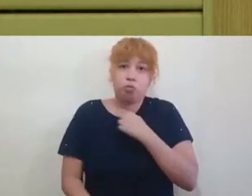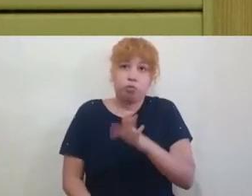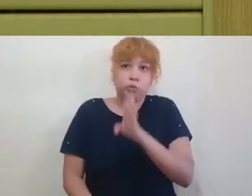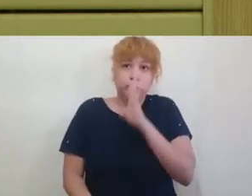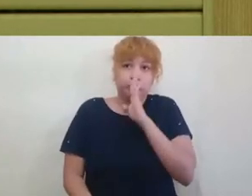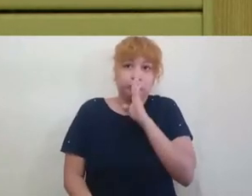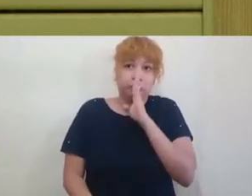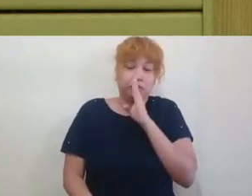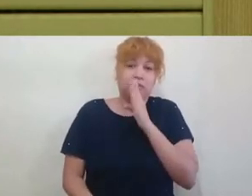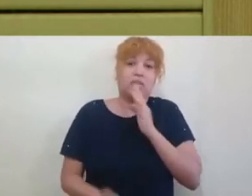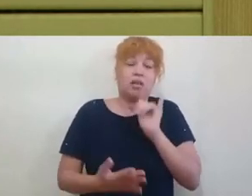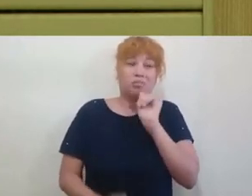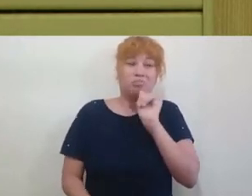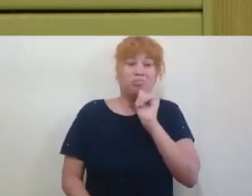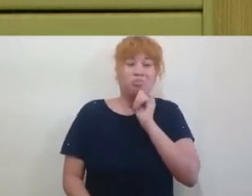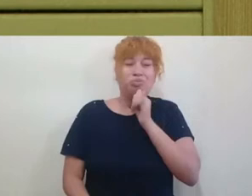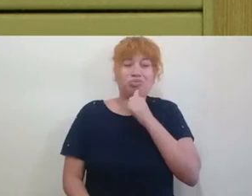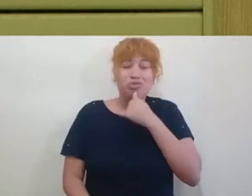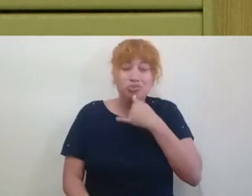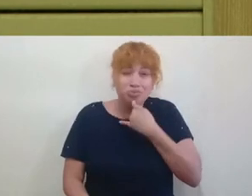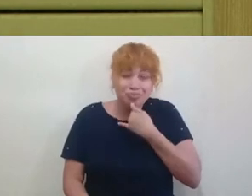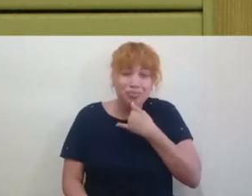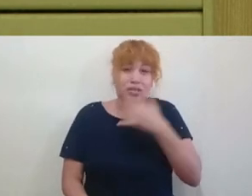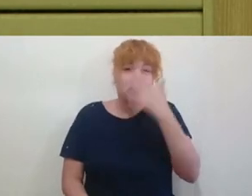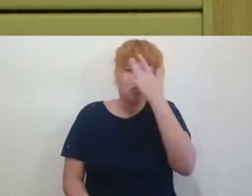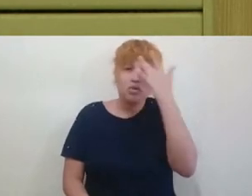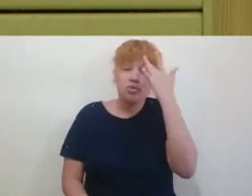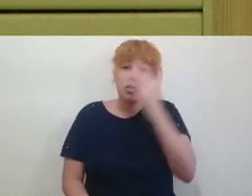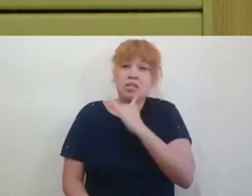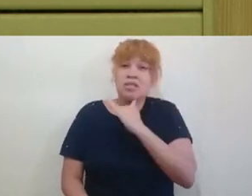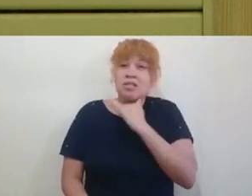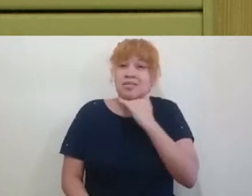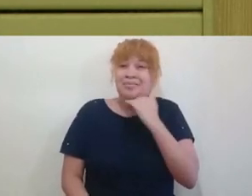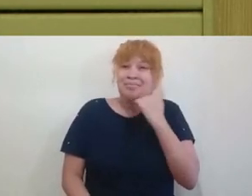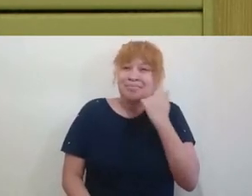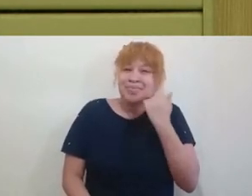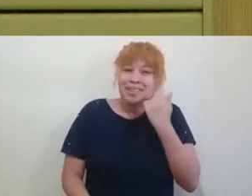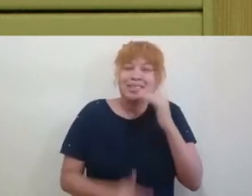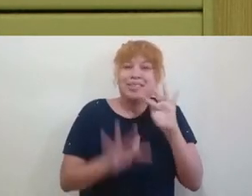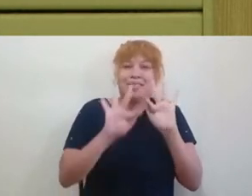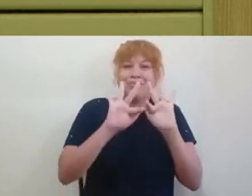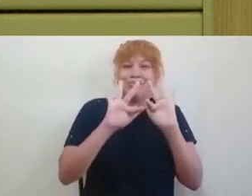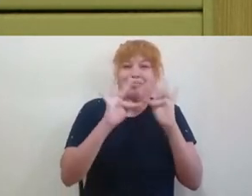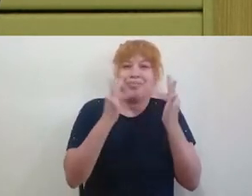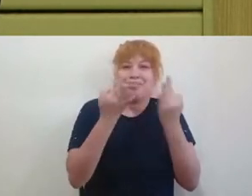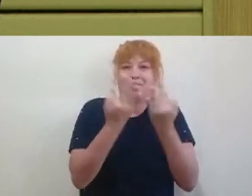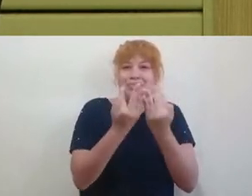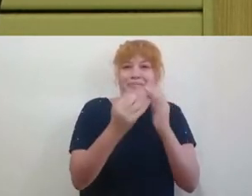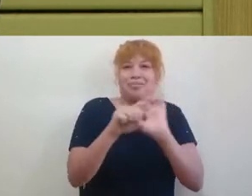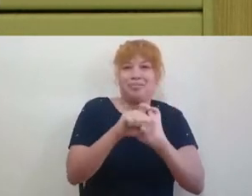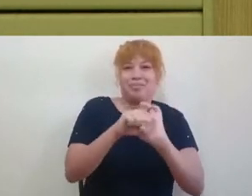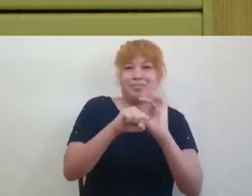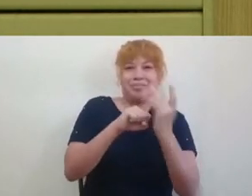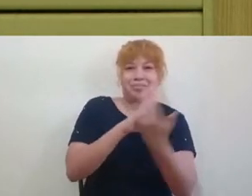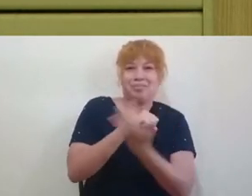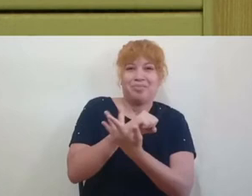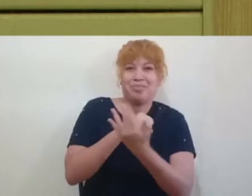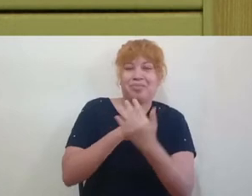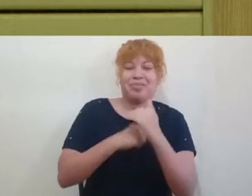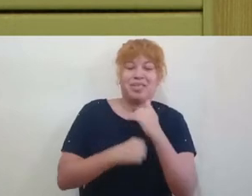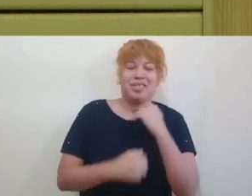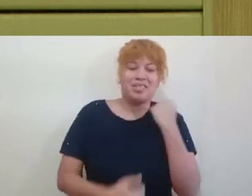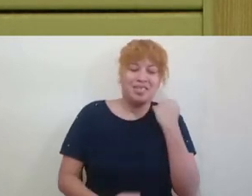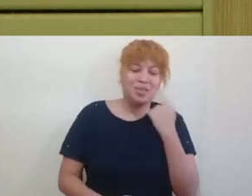preocupada com o futuro de vocês e se a gente ia ter esse momento para comemorar o momento do grau colado, o momento